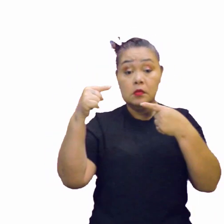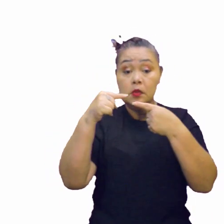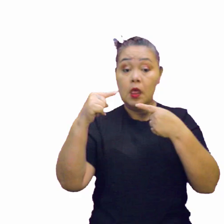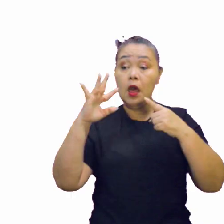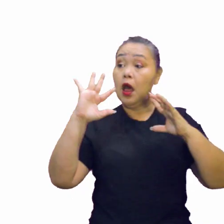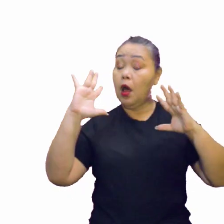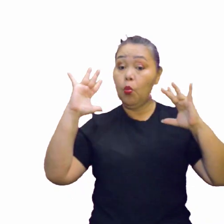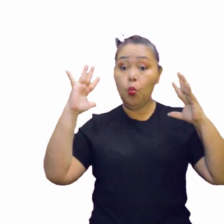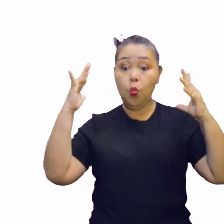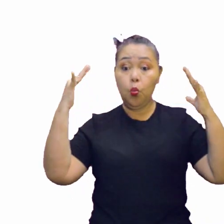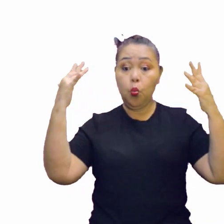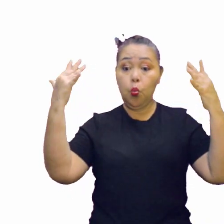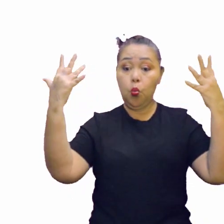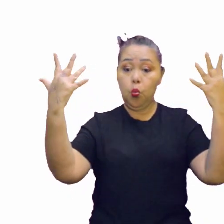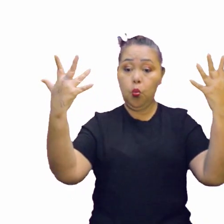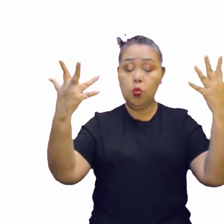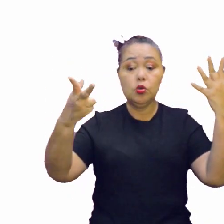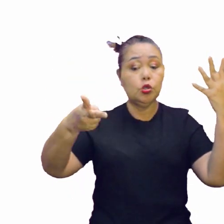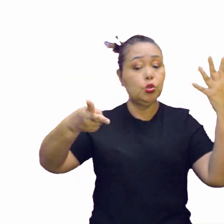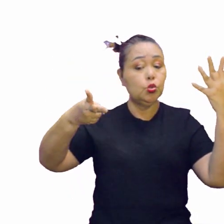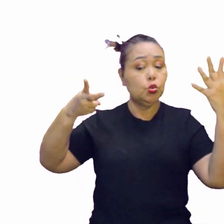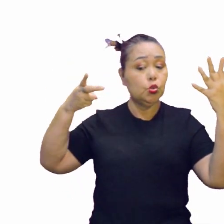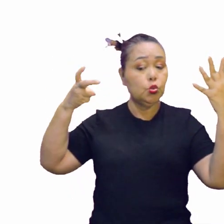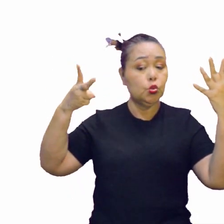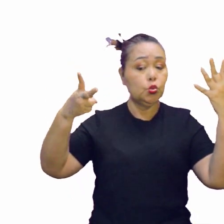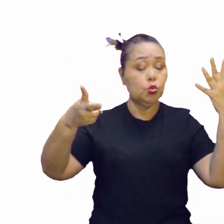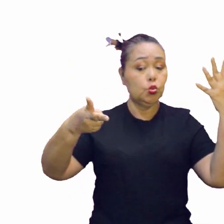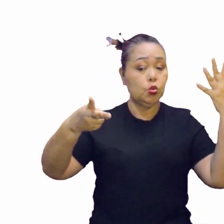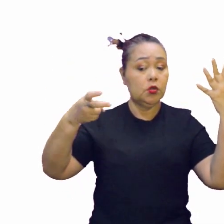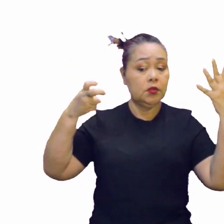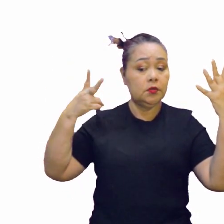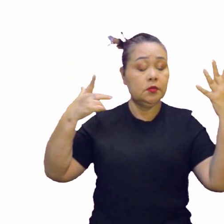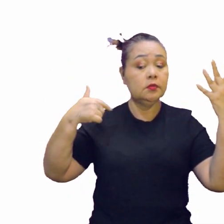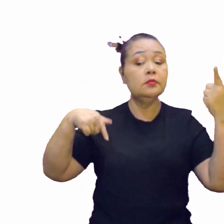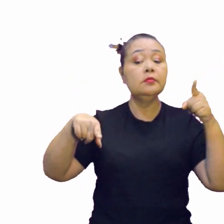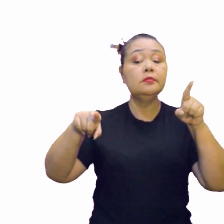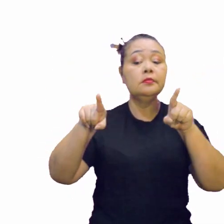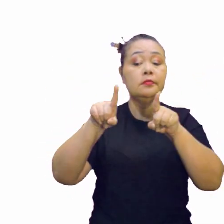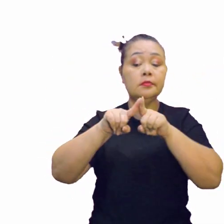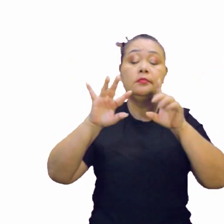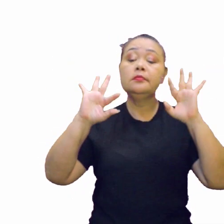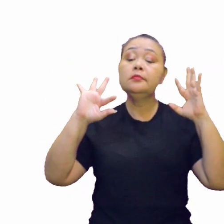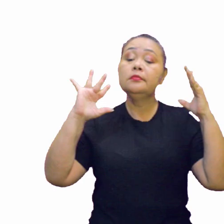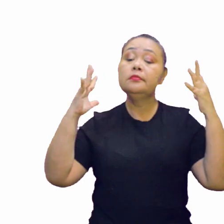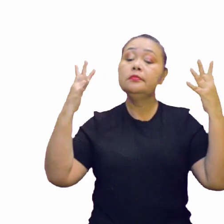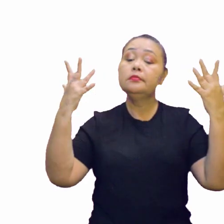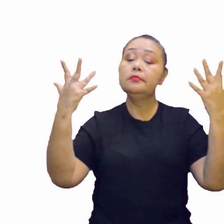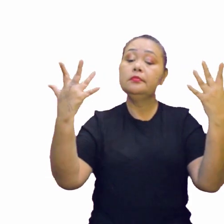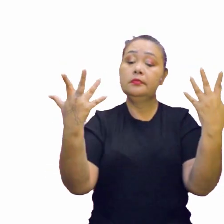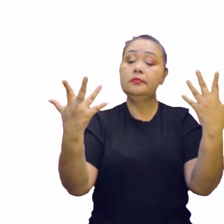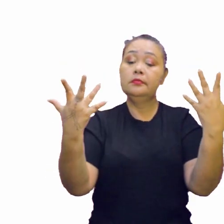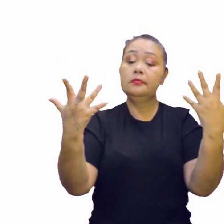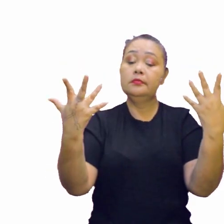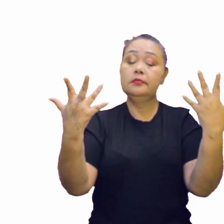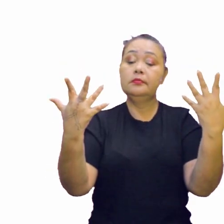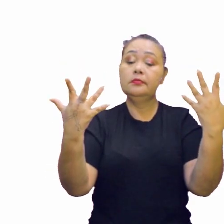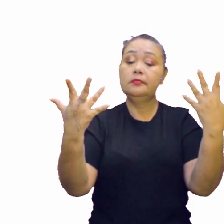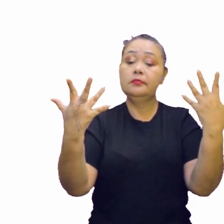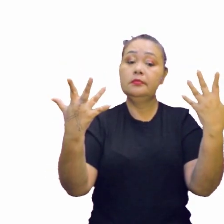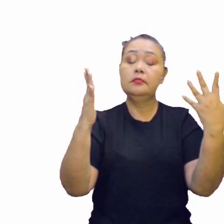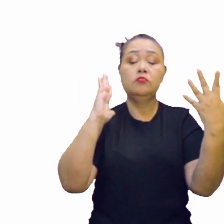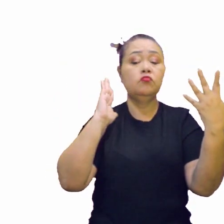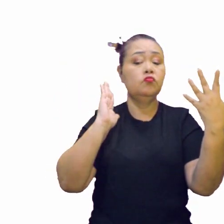tanto a estratificação das culturas, como as estratificações de árvores que já são,